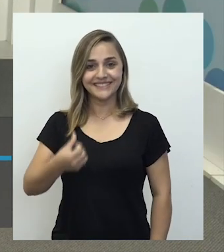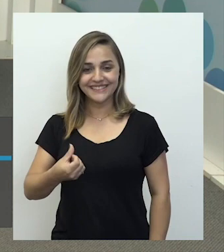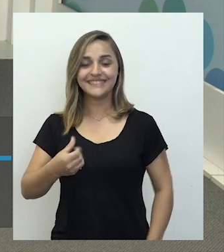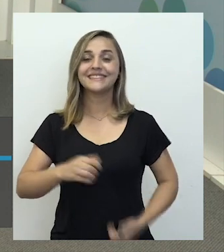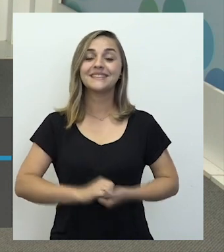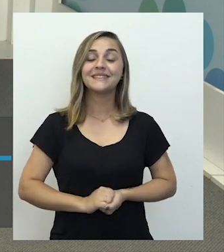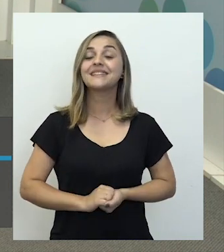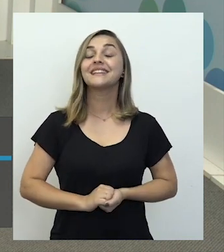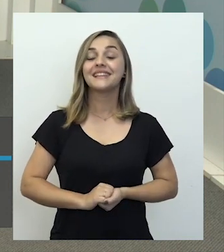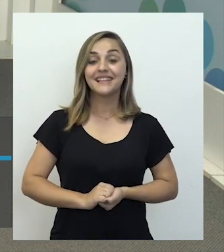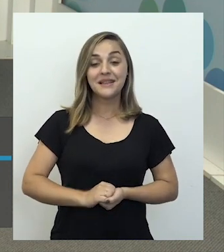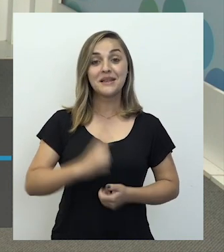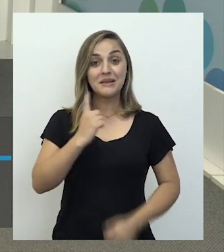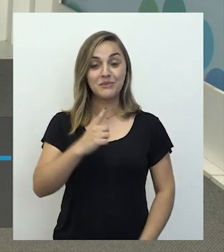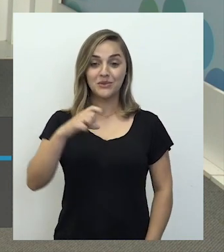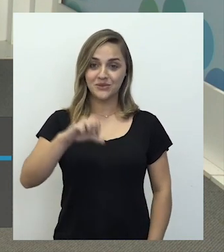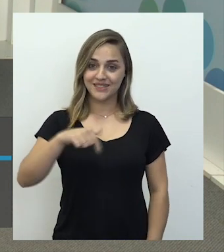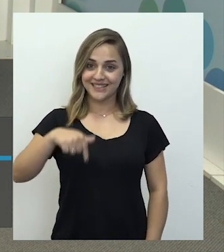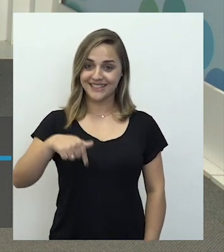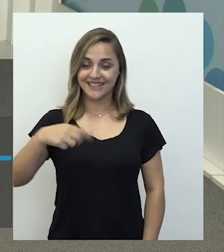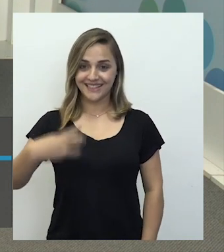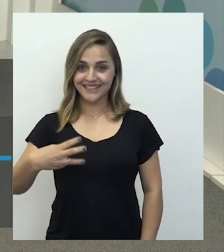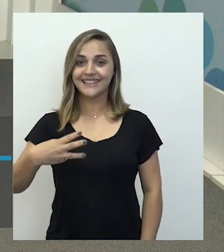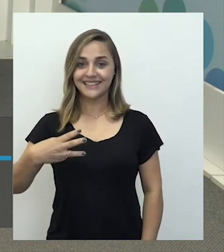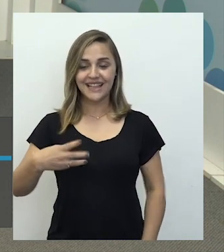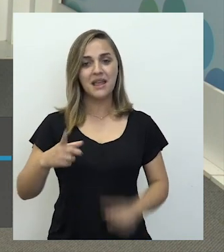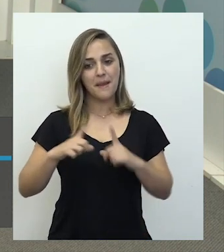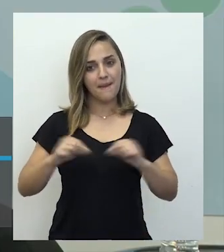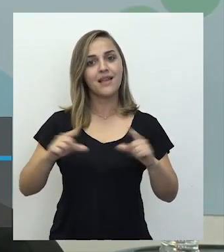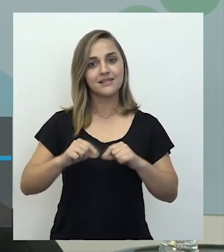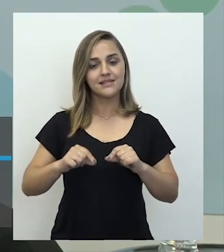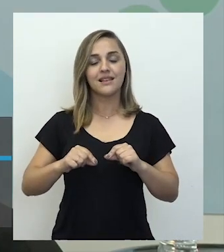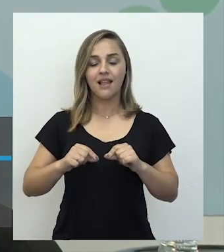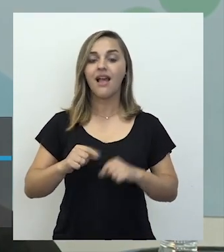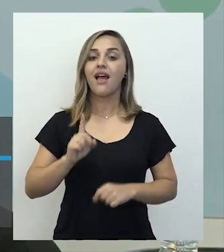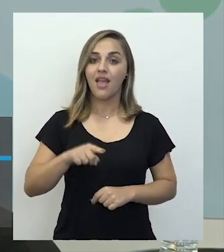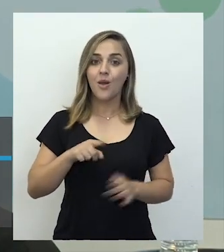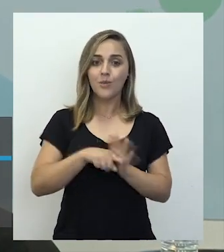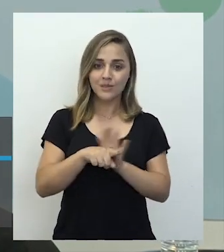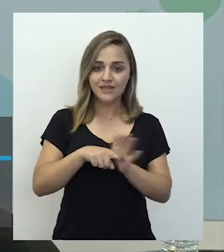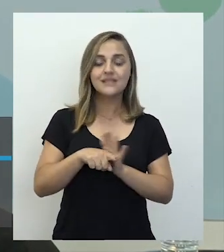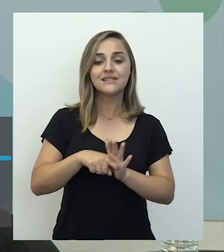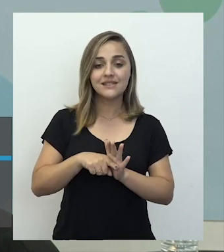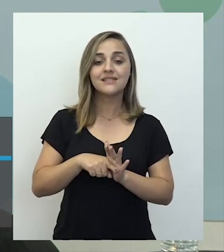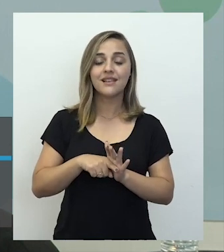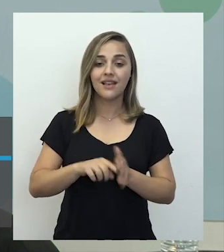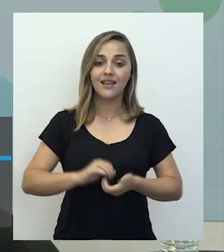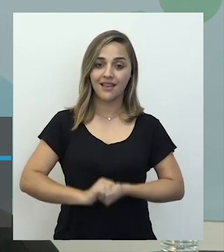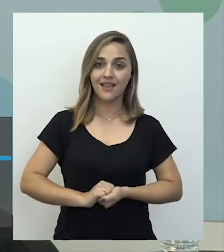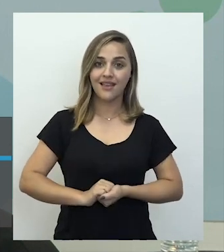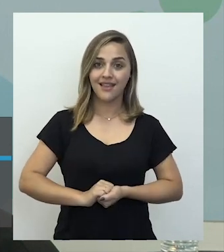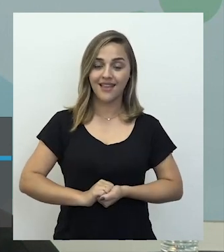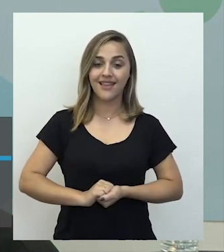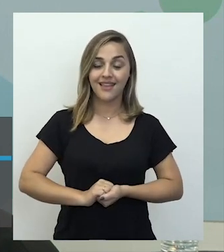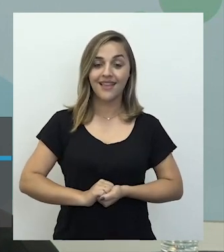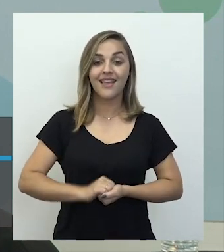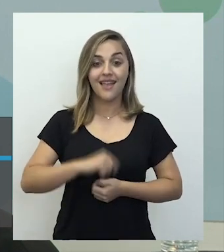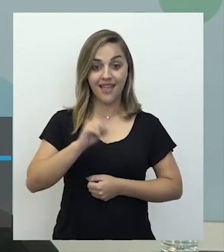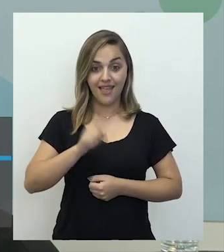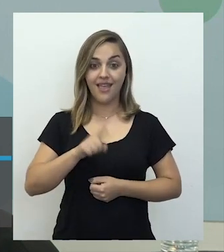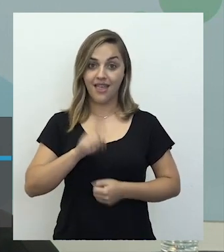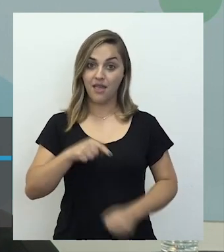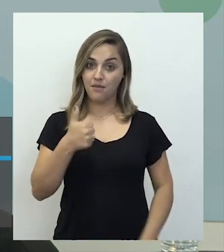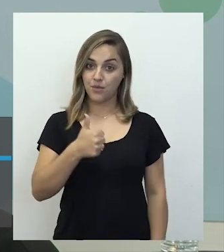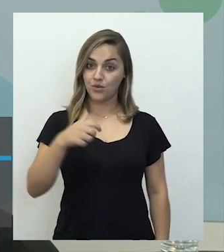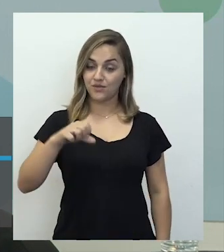aqui 1973 em Brasília, foi o que eu pesquisei. O primeiro tá bom? Drive-in? Isso, tá aqui no Brasil. Então,